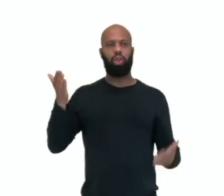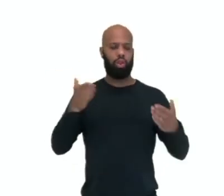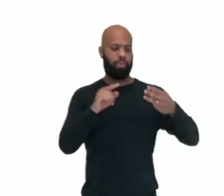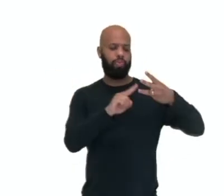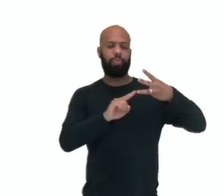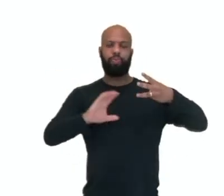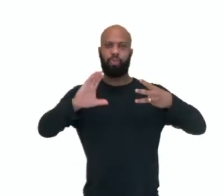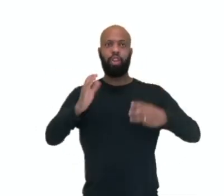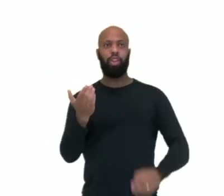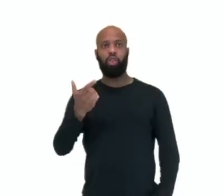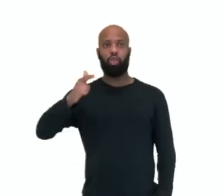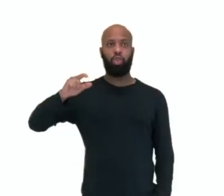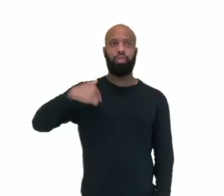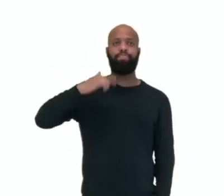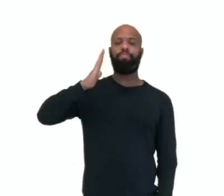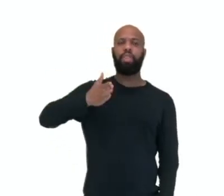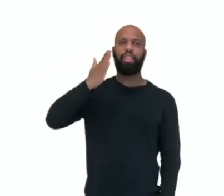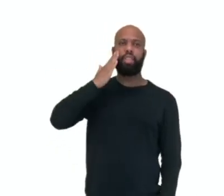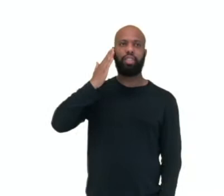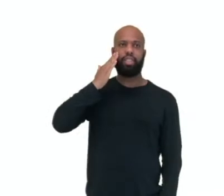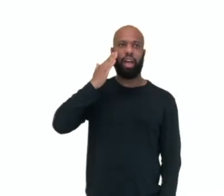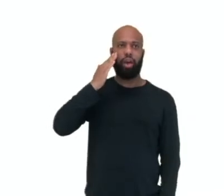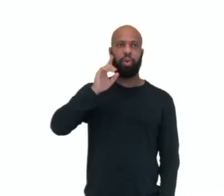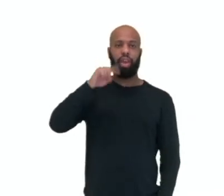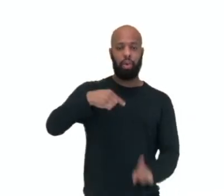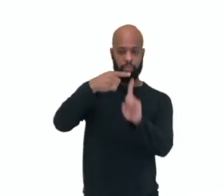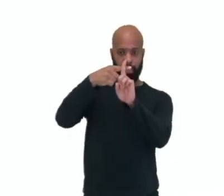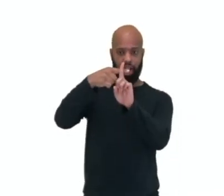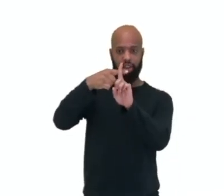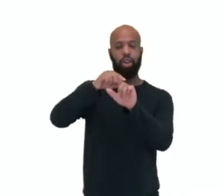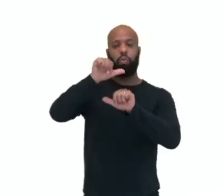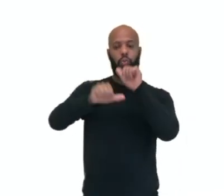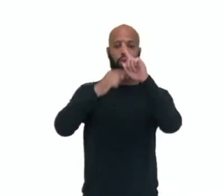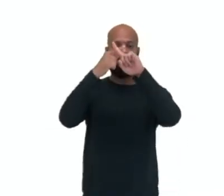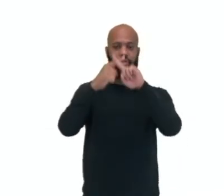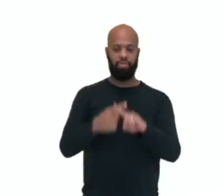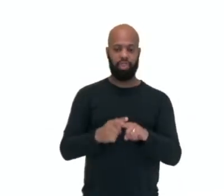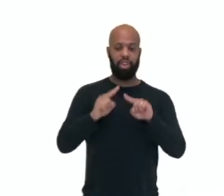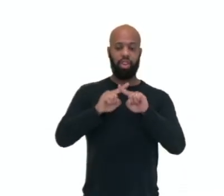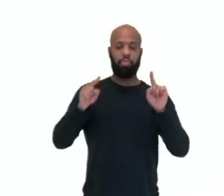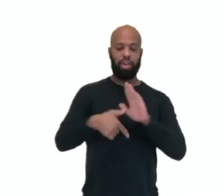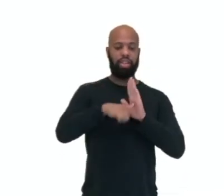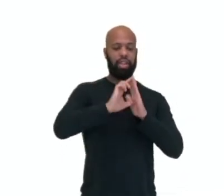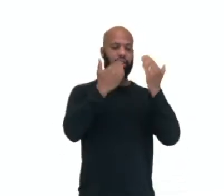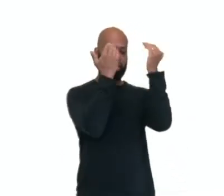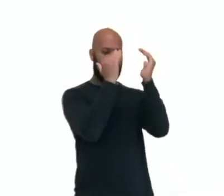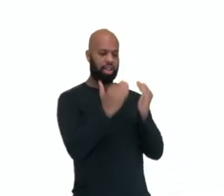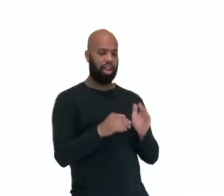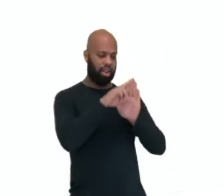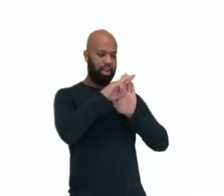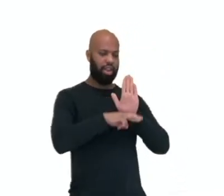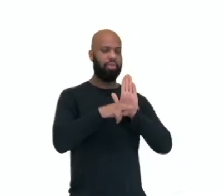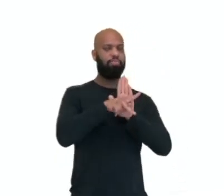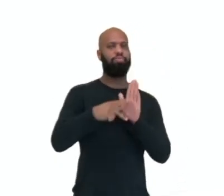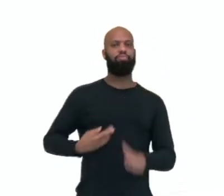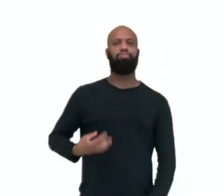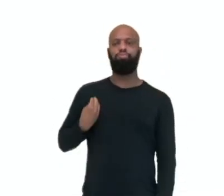Novamente, pessoal, já sei que isso daqui vai ser escrito como um produto, mas só depois da análise da condição de